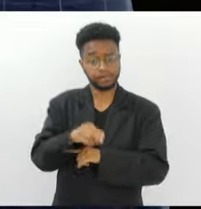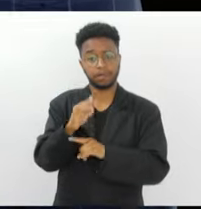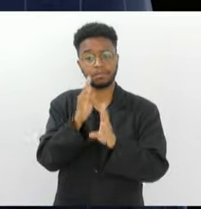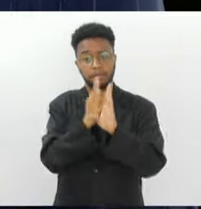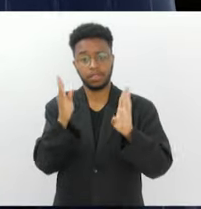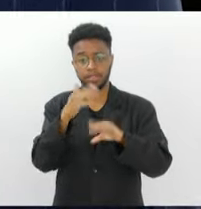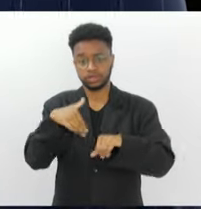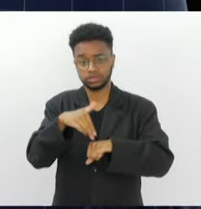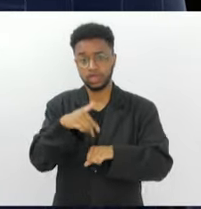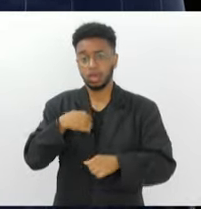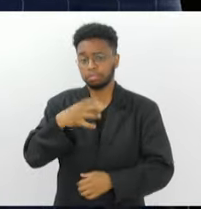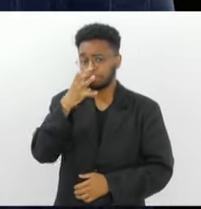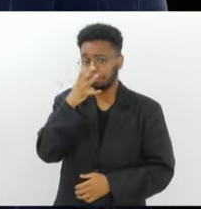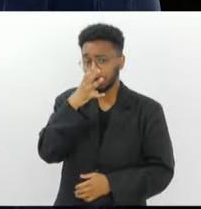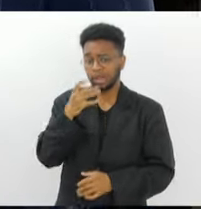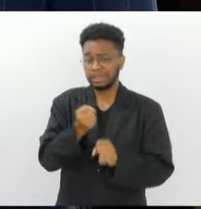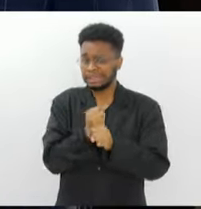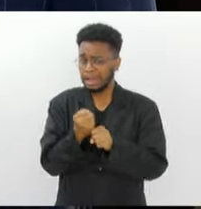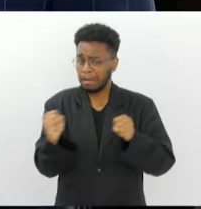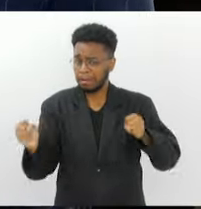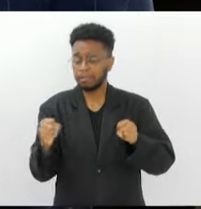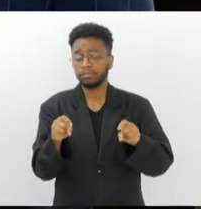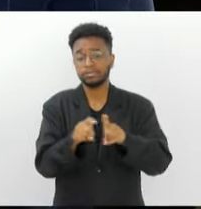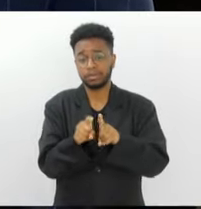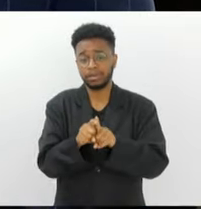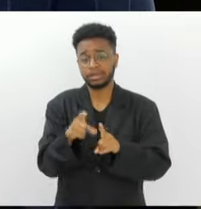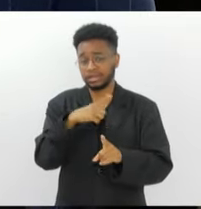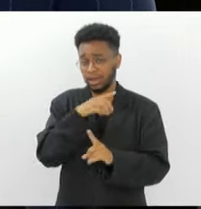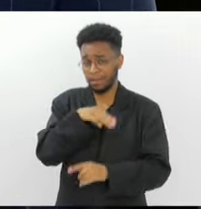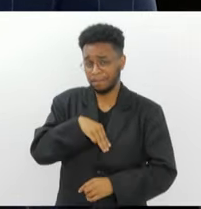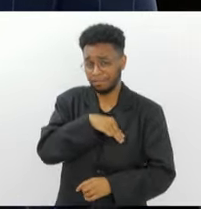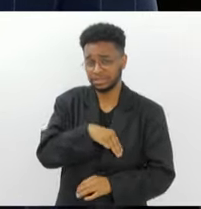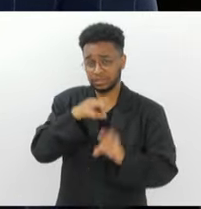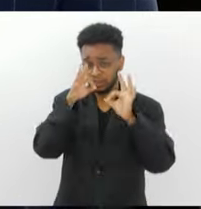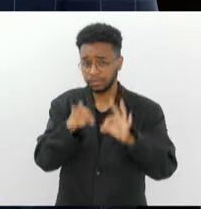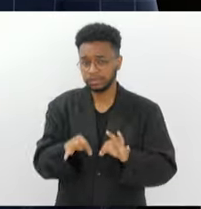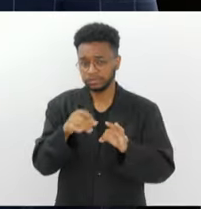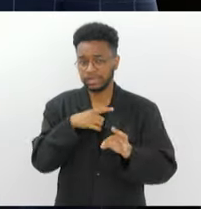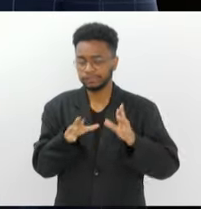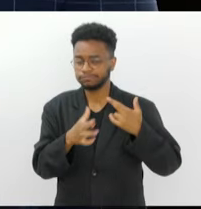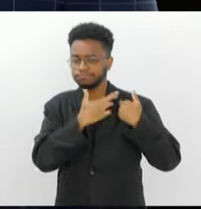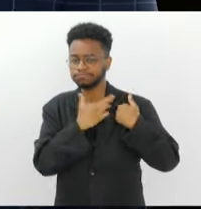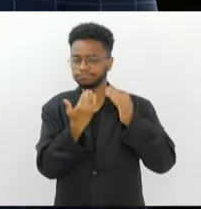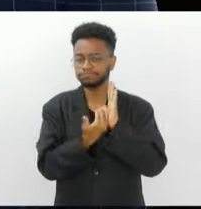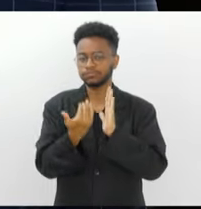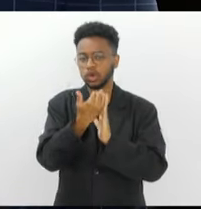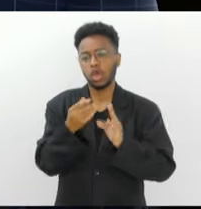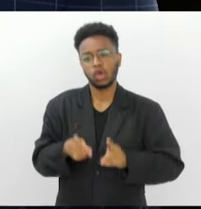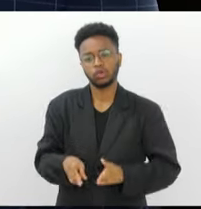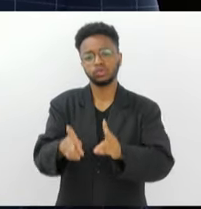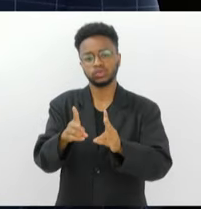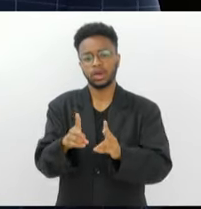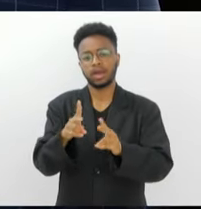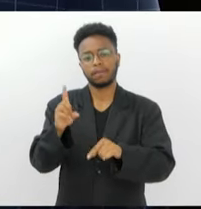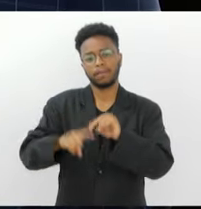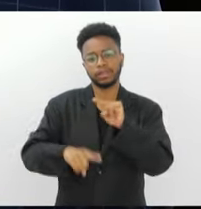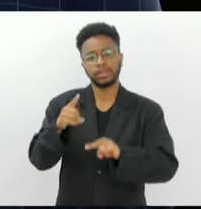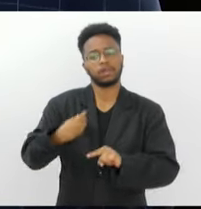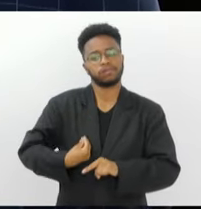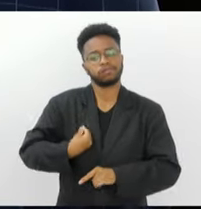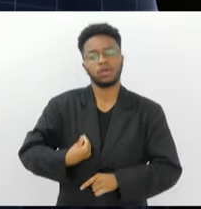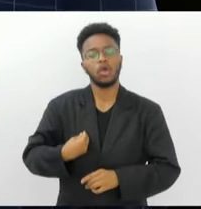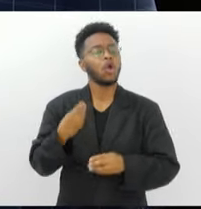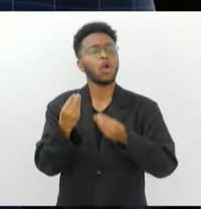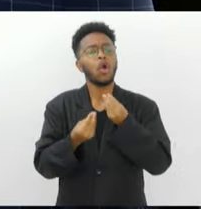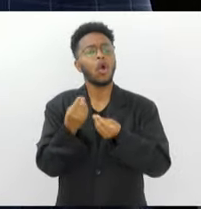estou impressionado com o tamanho e acredito que é uma grande missão, é uma grande responsabilidade também manter todo esse acervo vivo. Como